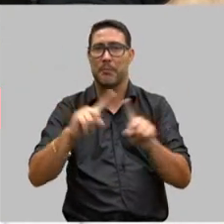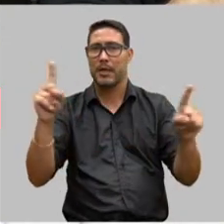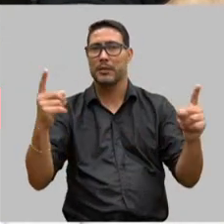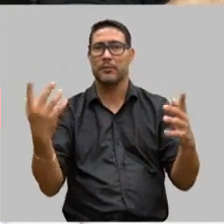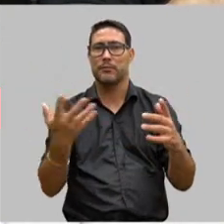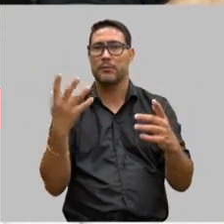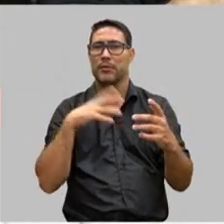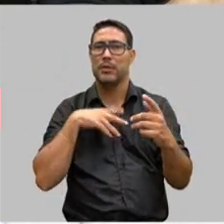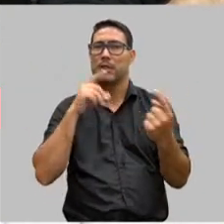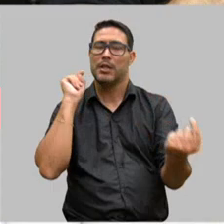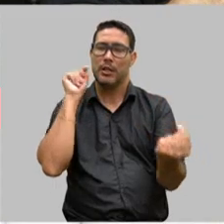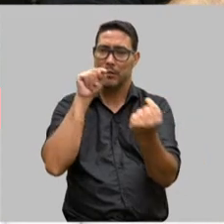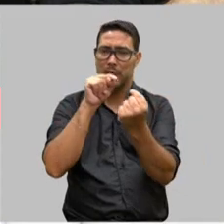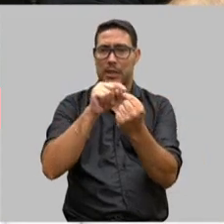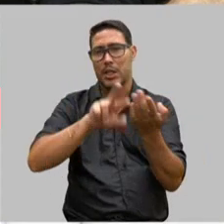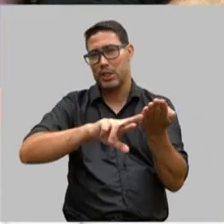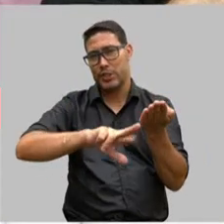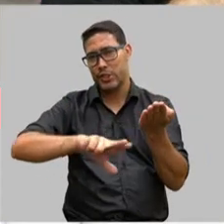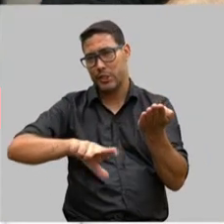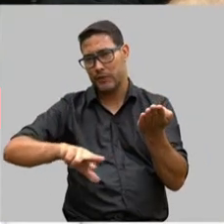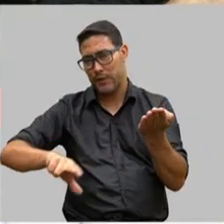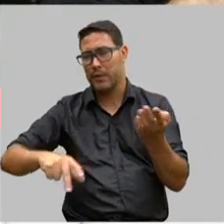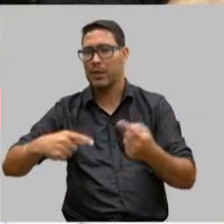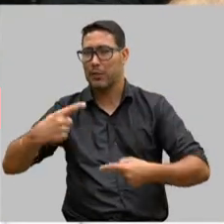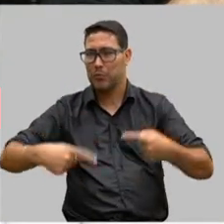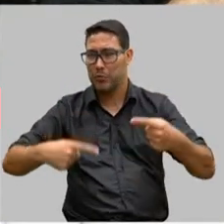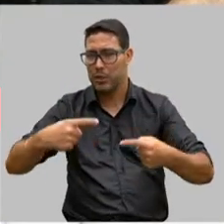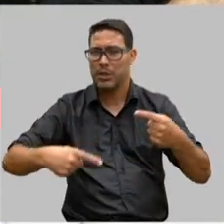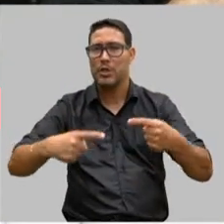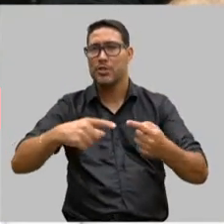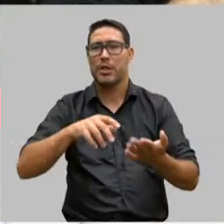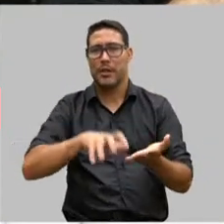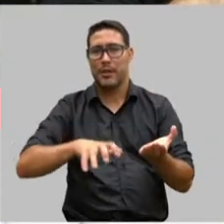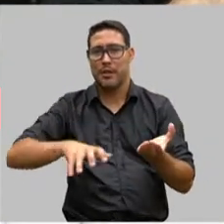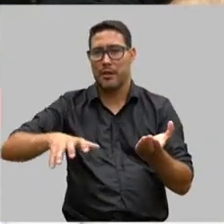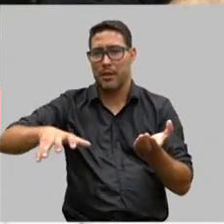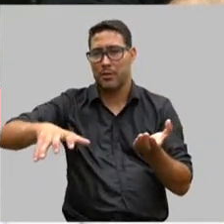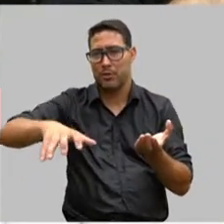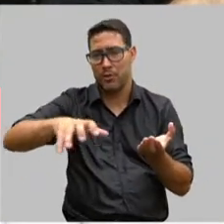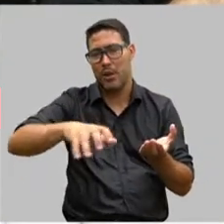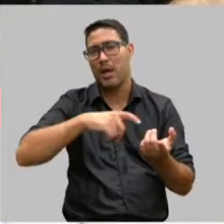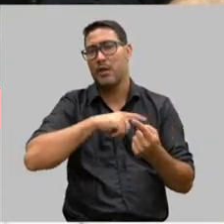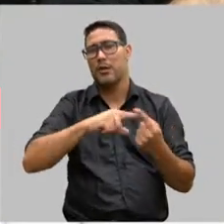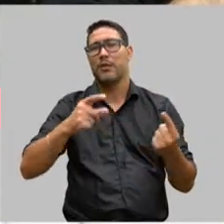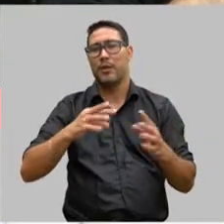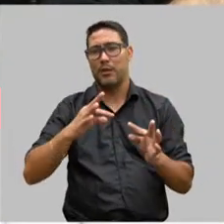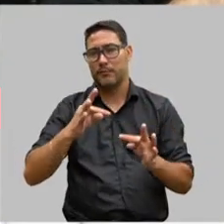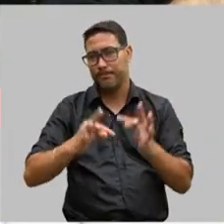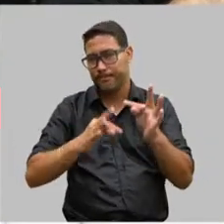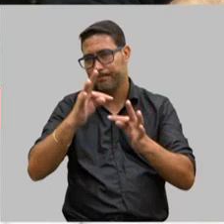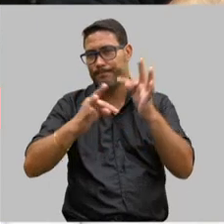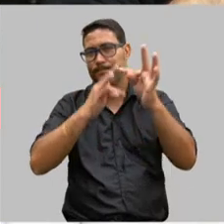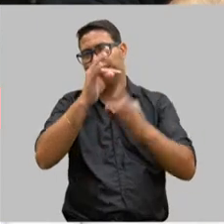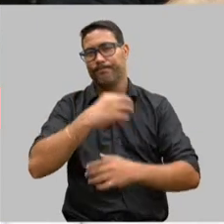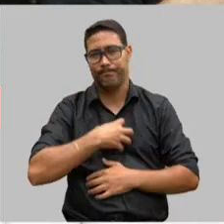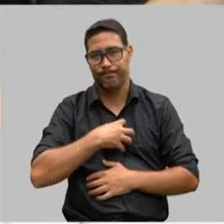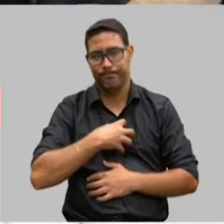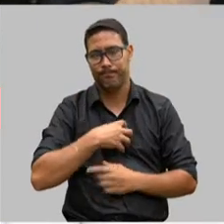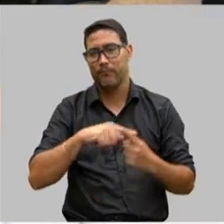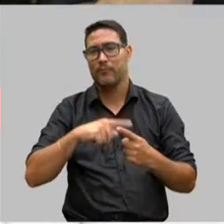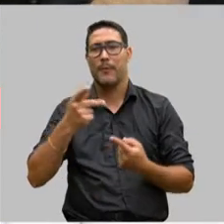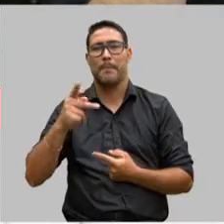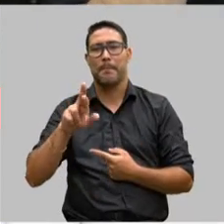diversas políticas setoriais, educação, política de ciência e tecnologia, setor privado,